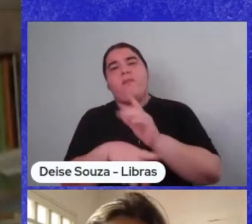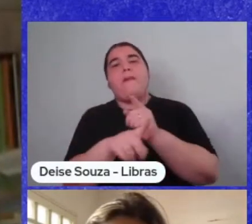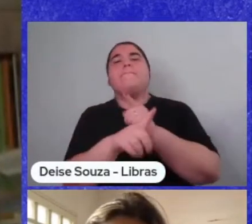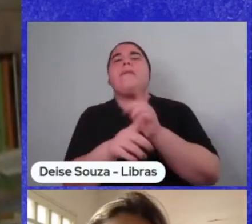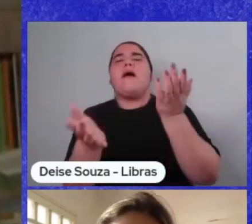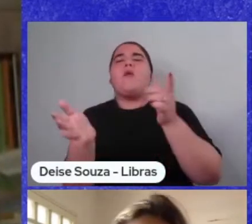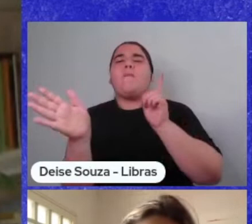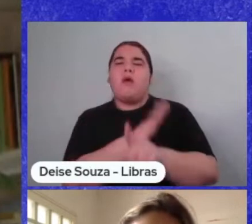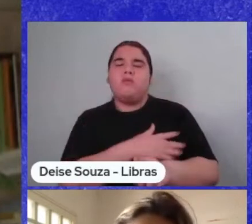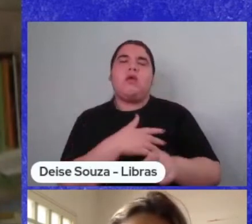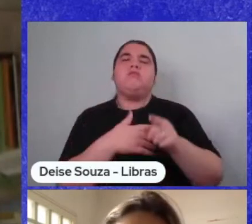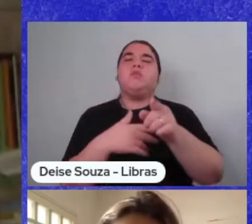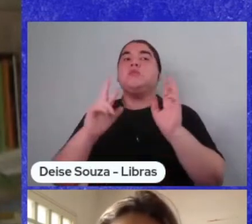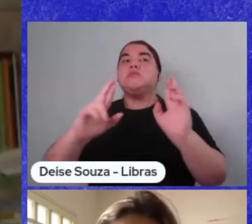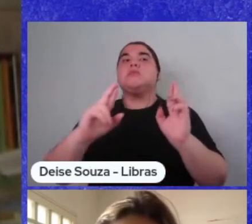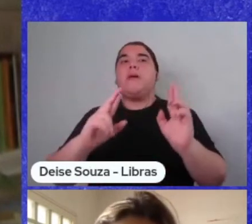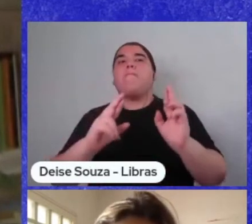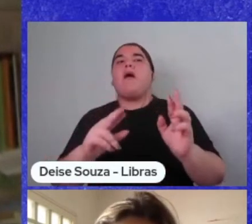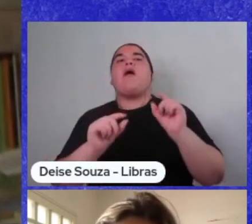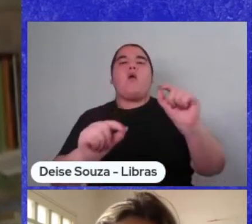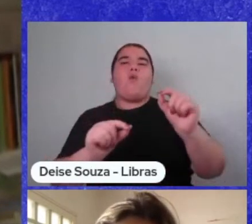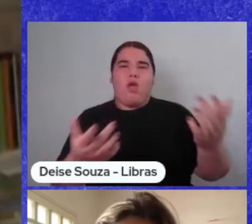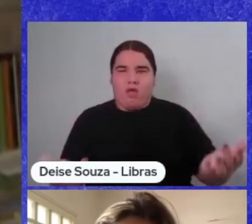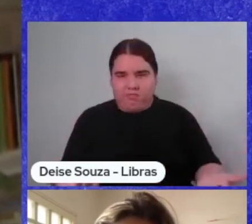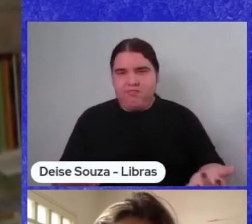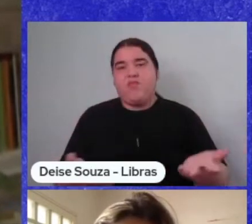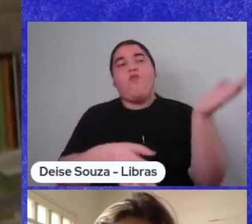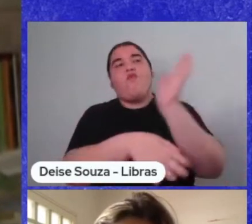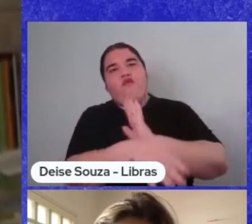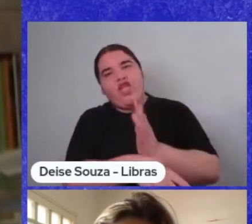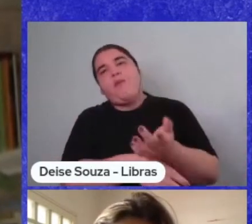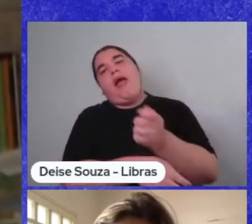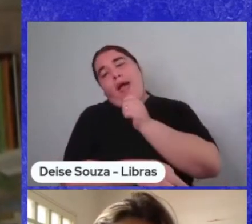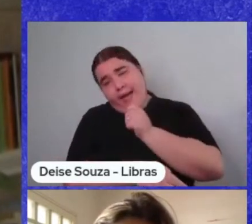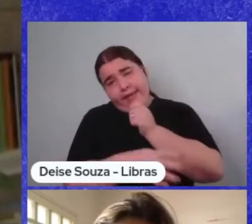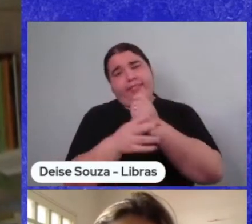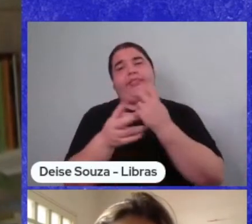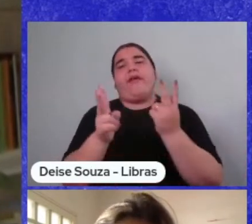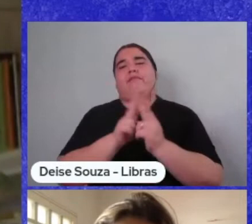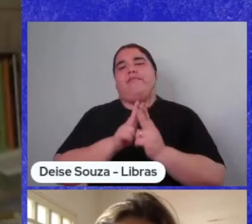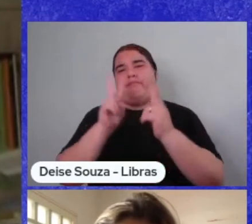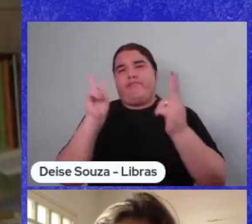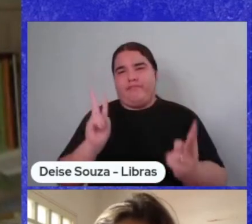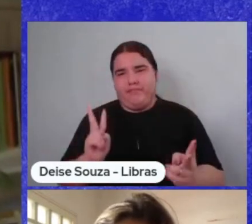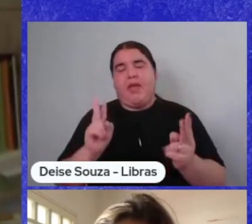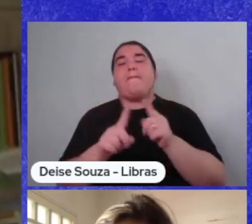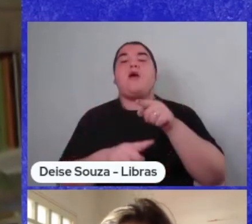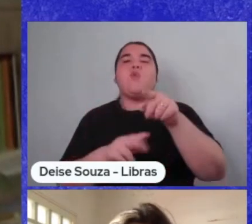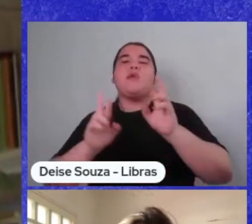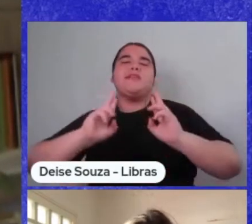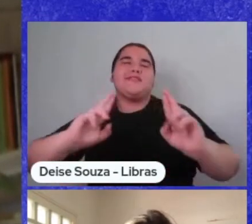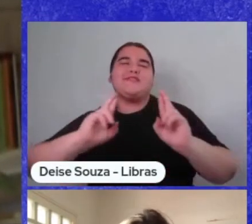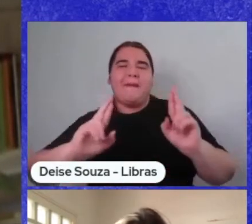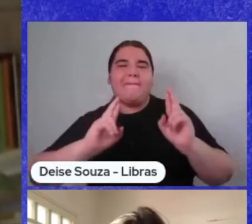começar essa trajetória, né, do filme agora, ainda que online, ainda que em algumas exibições virtuais, mas o que você espera